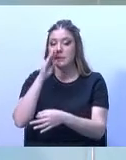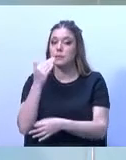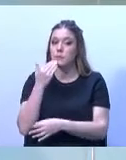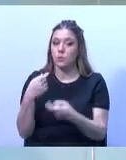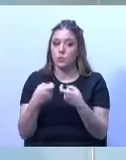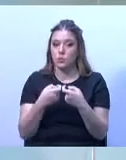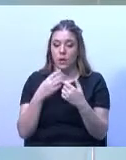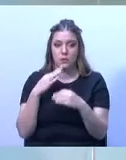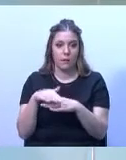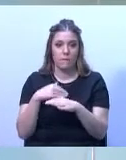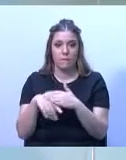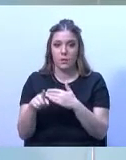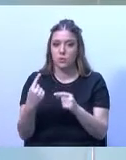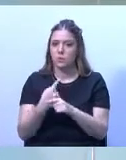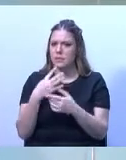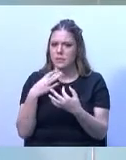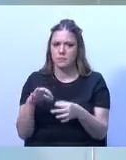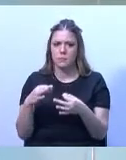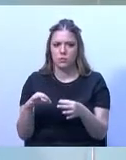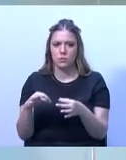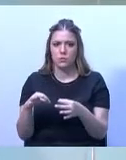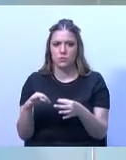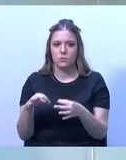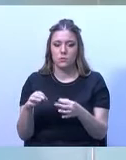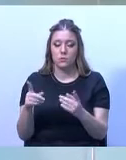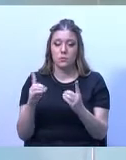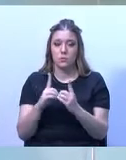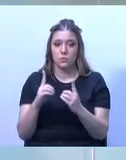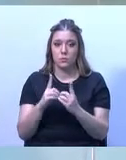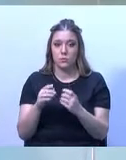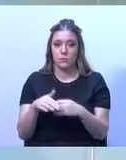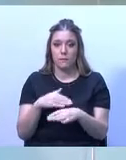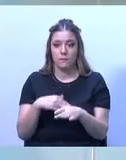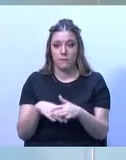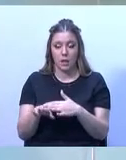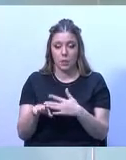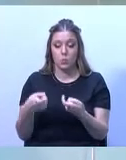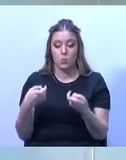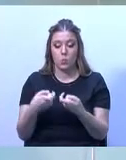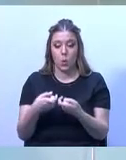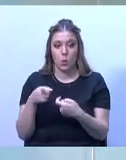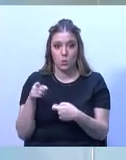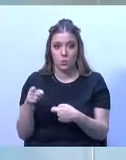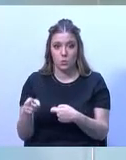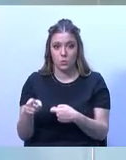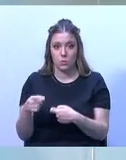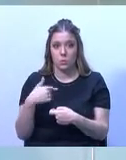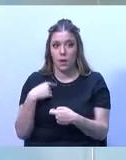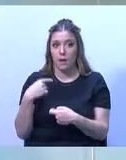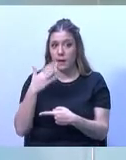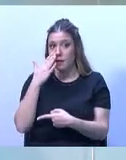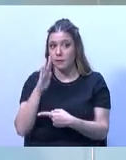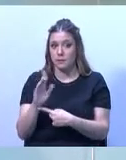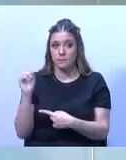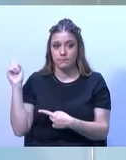certeza que ele fará isto, é uma coisa muito simples, faz na consulta, personalizadamente. E eu tenho este exemplar